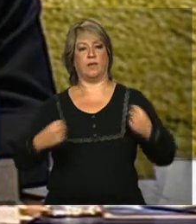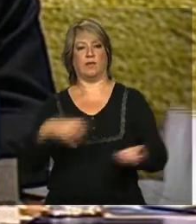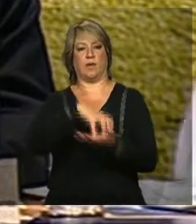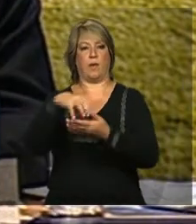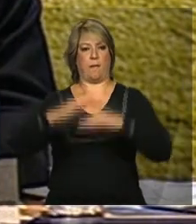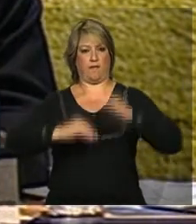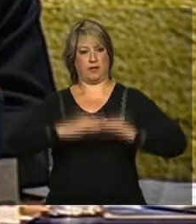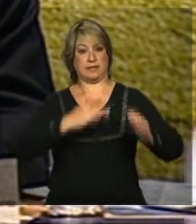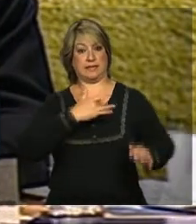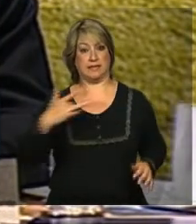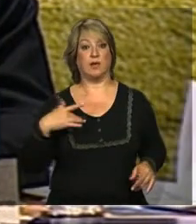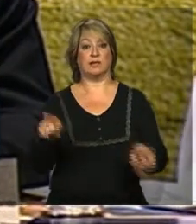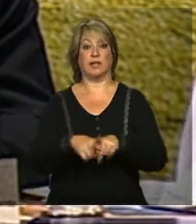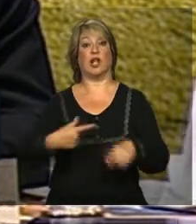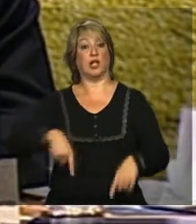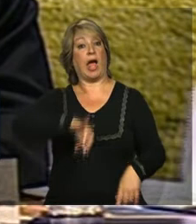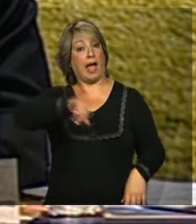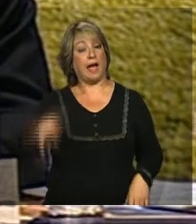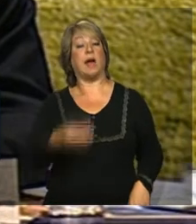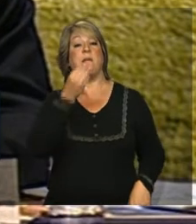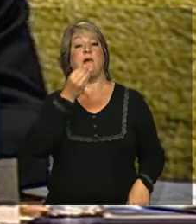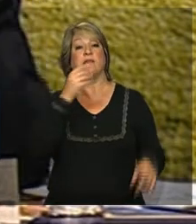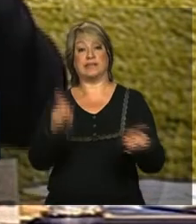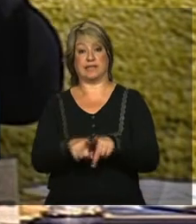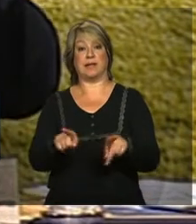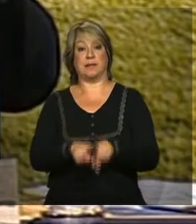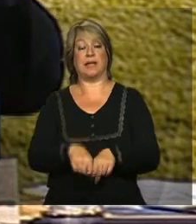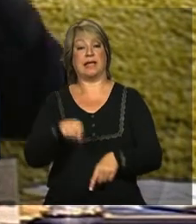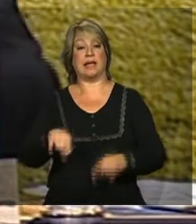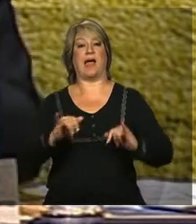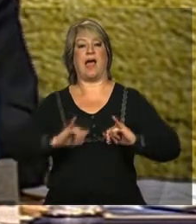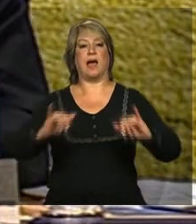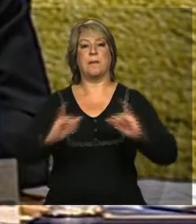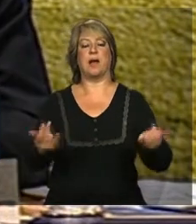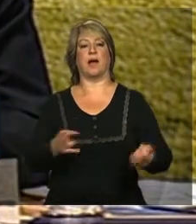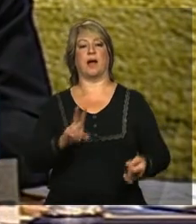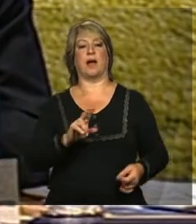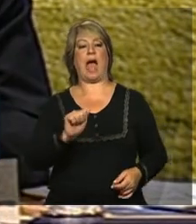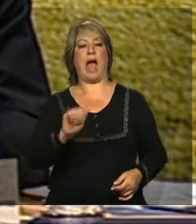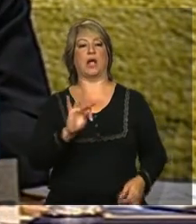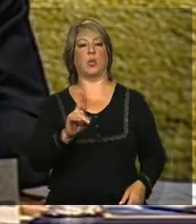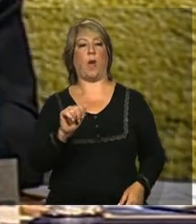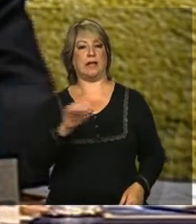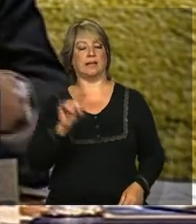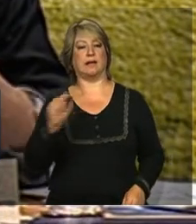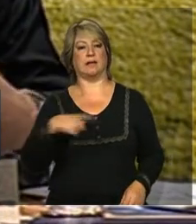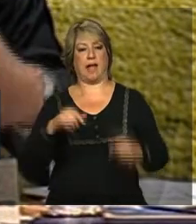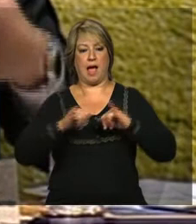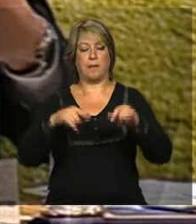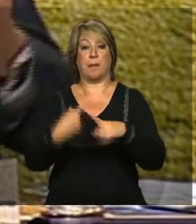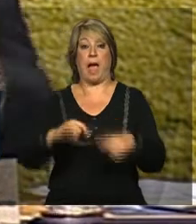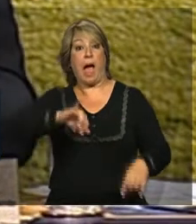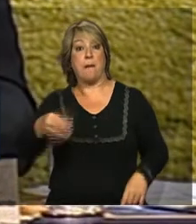que é feito pelas unidades por isso que a gente aproveita também aproveitar a campanha de atualização vacinal importante por dois motivos que